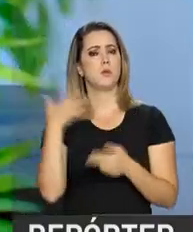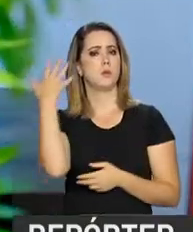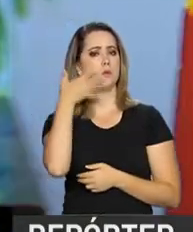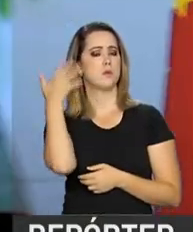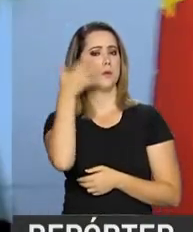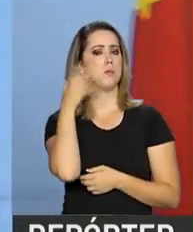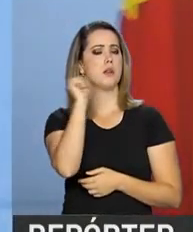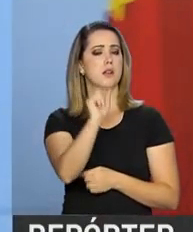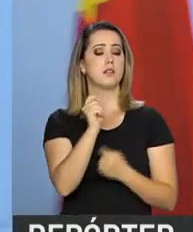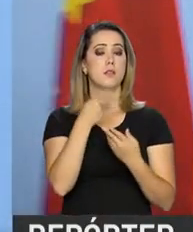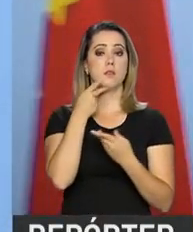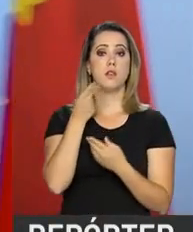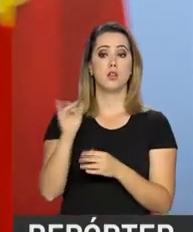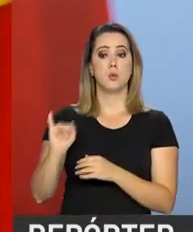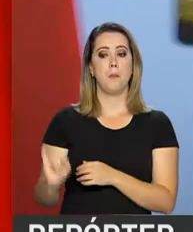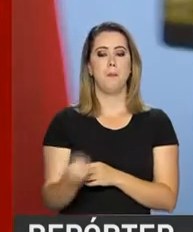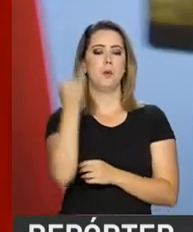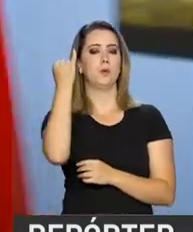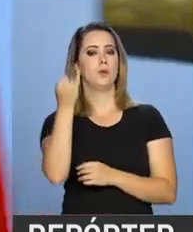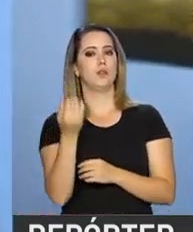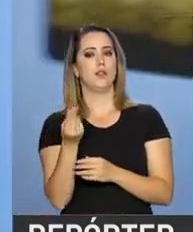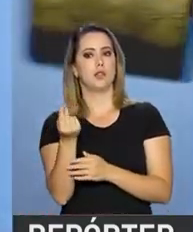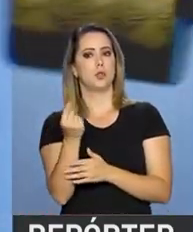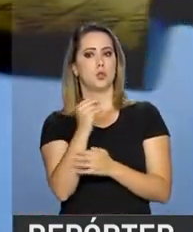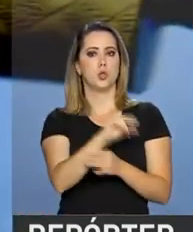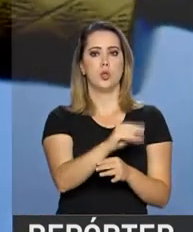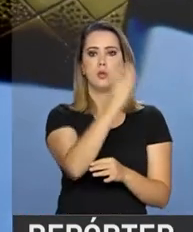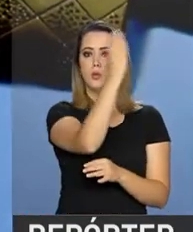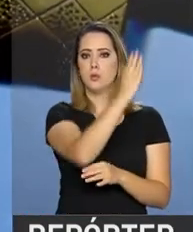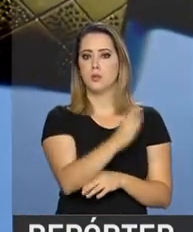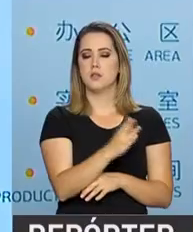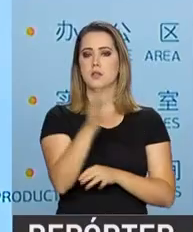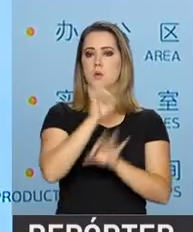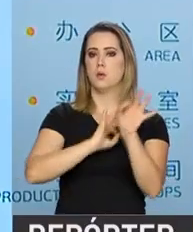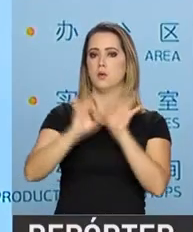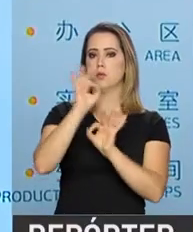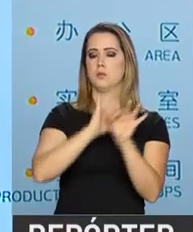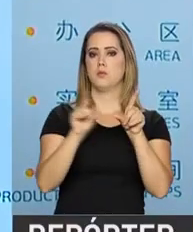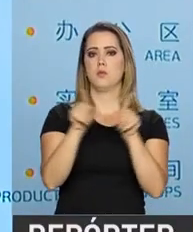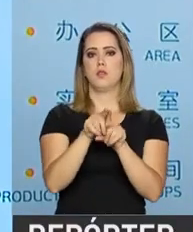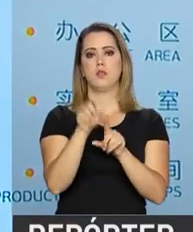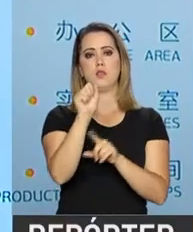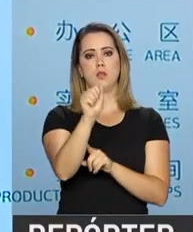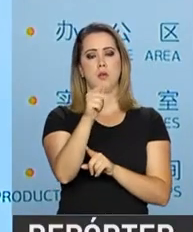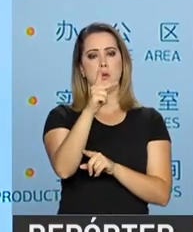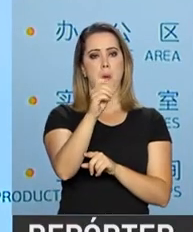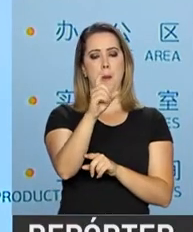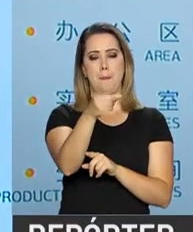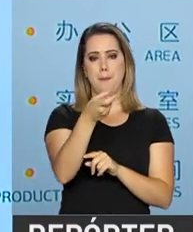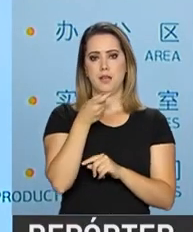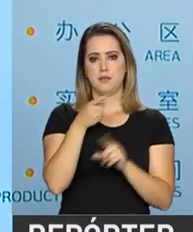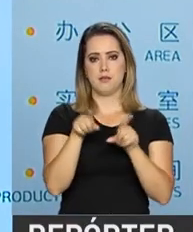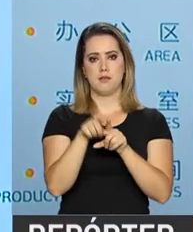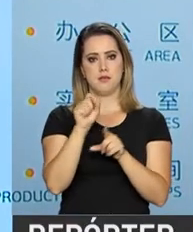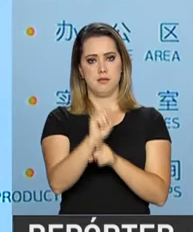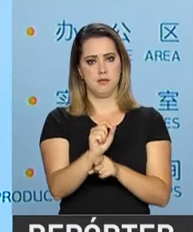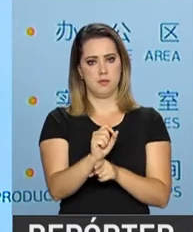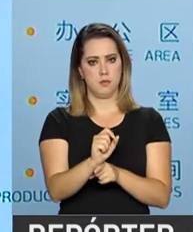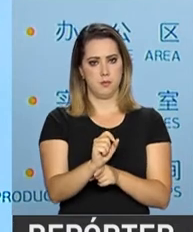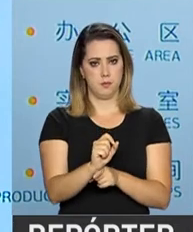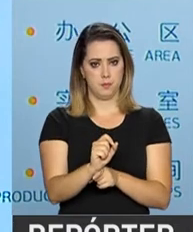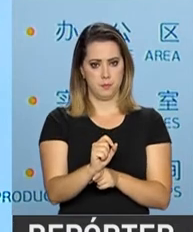investimentos para empresários chineses e brasileiros organizado pela agência brasileira de promoção de exportações e